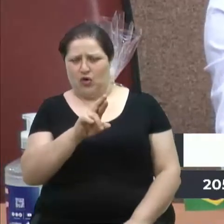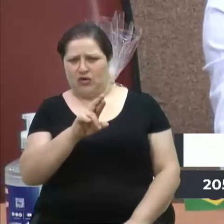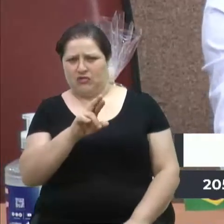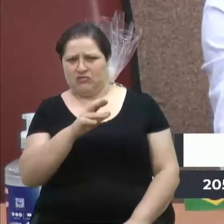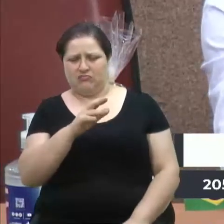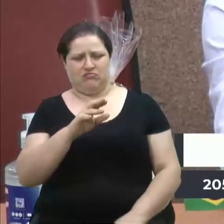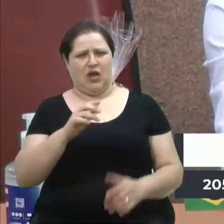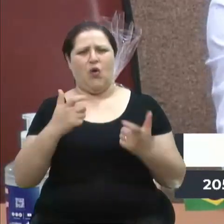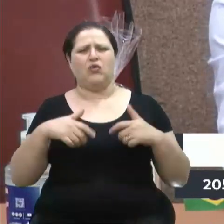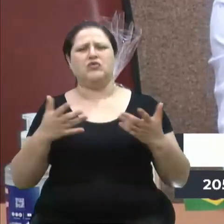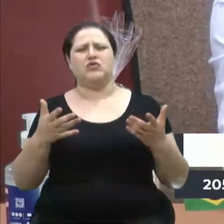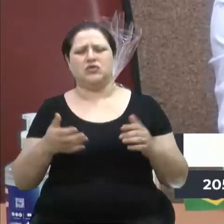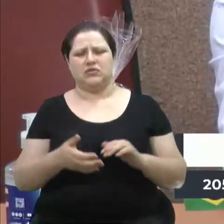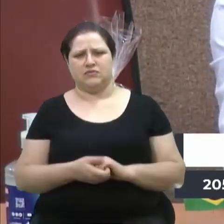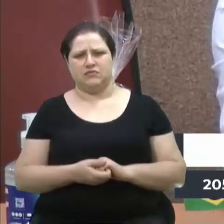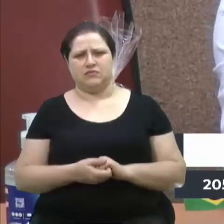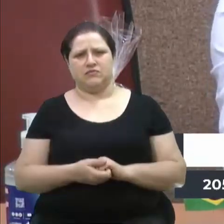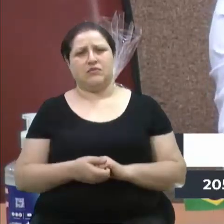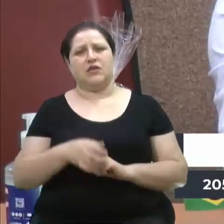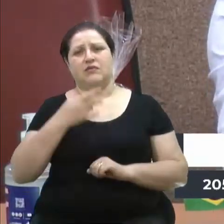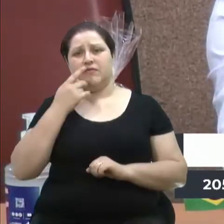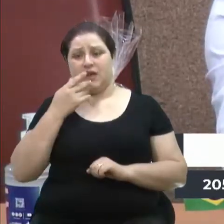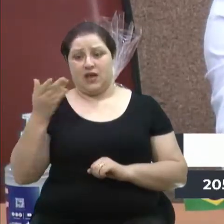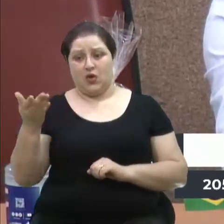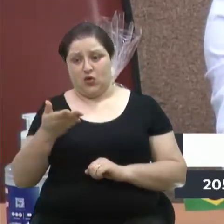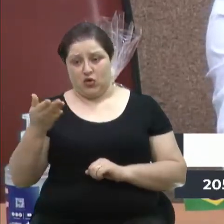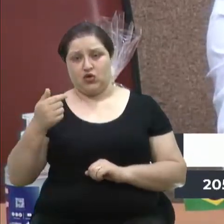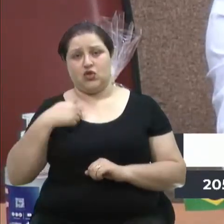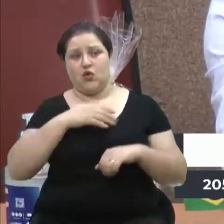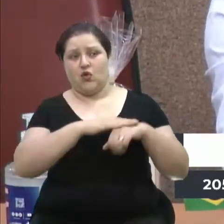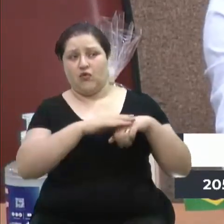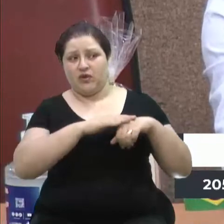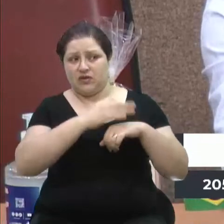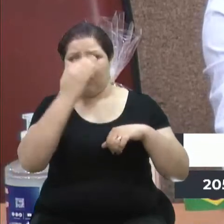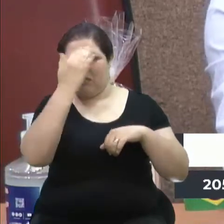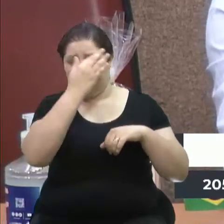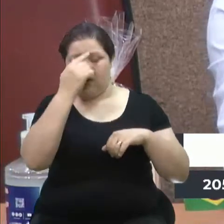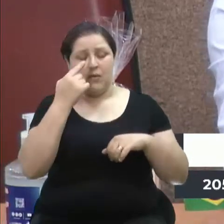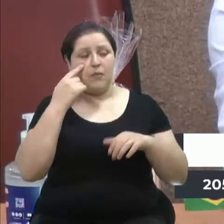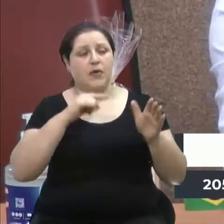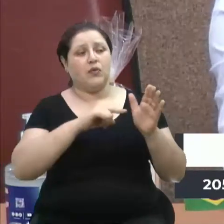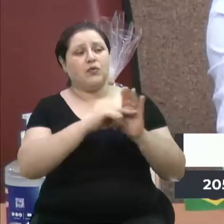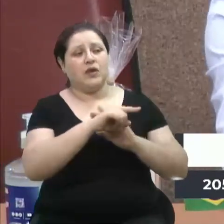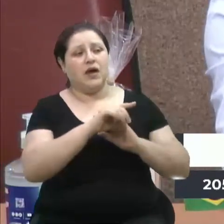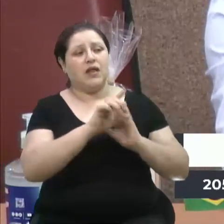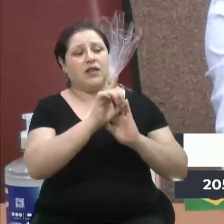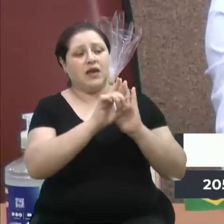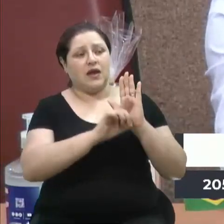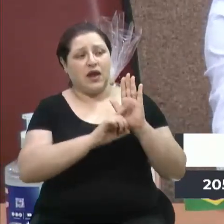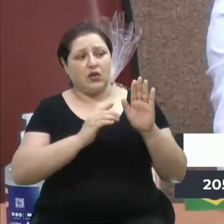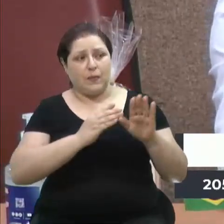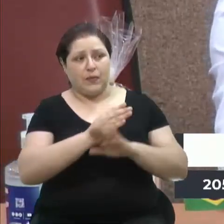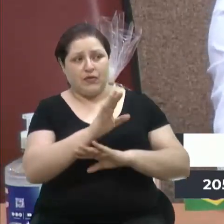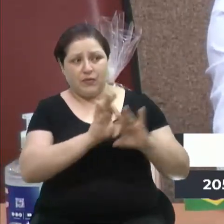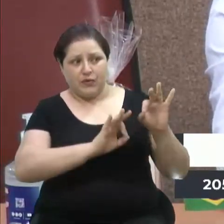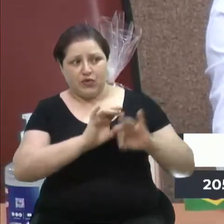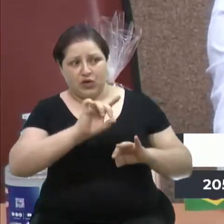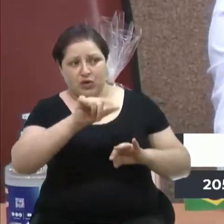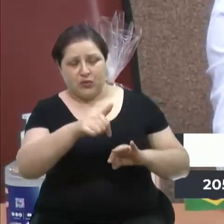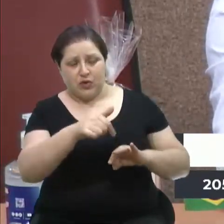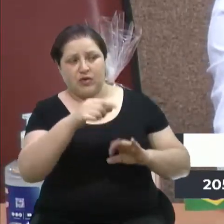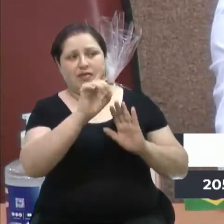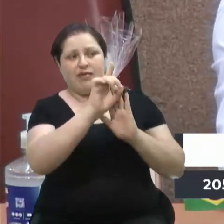conversar com ele hoje para ver se quando ele fizer o decreto depois que for aprovado o projeto